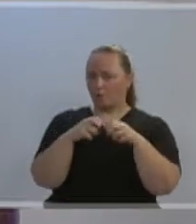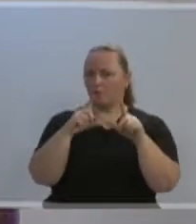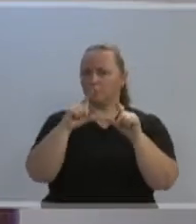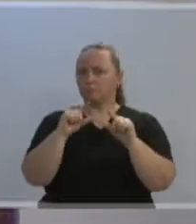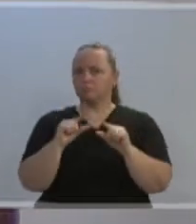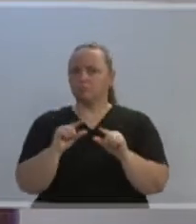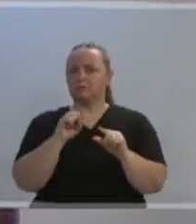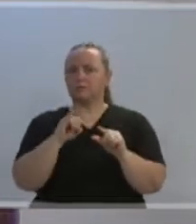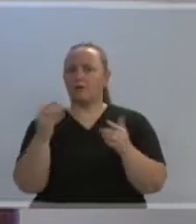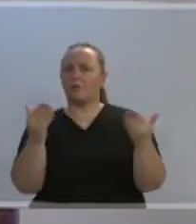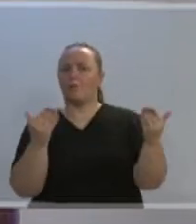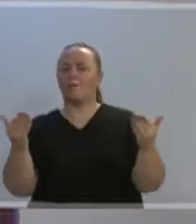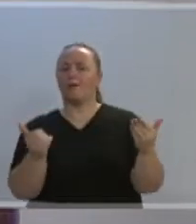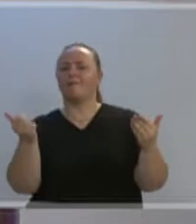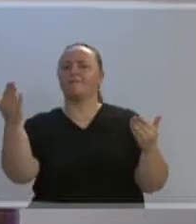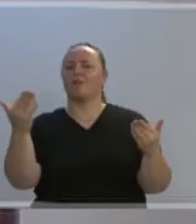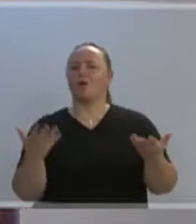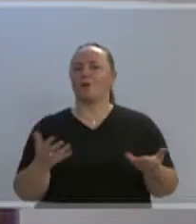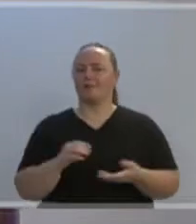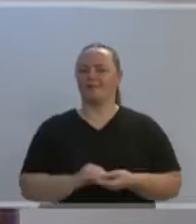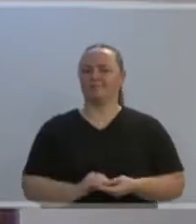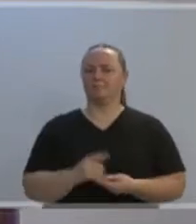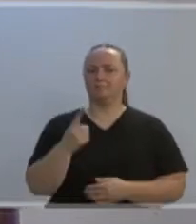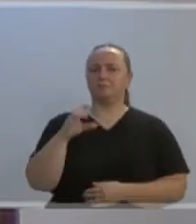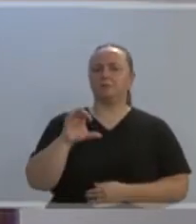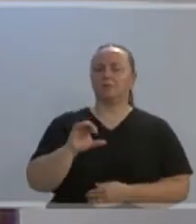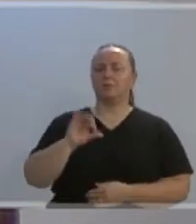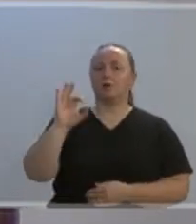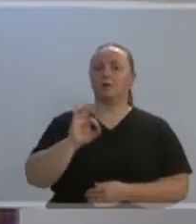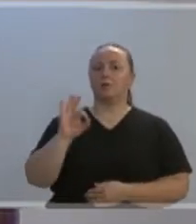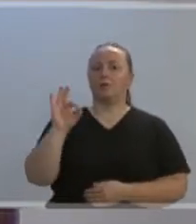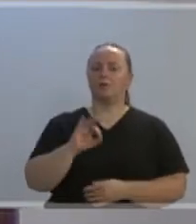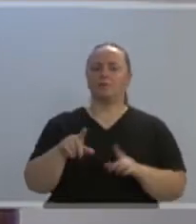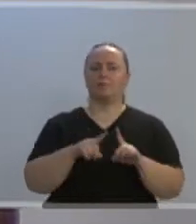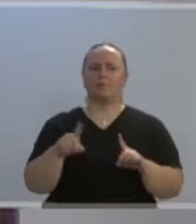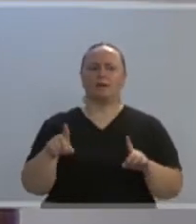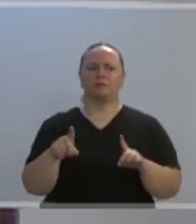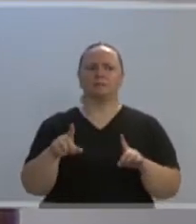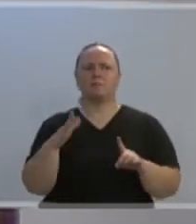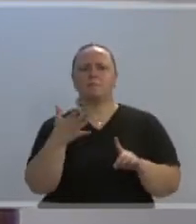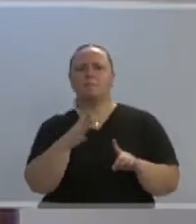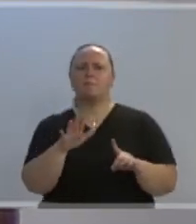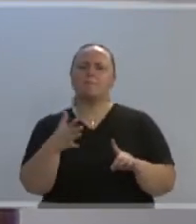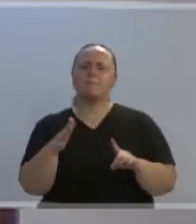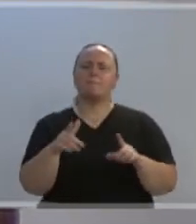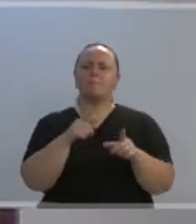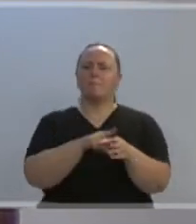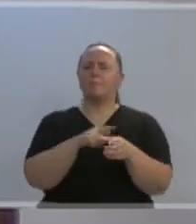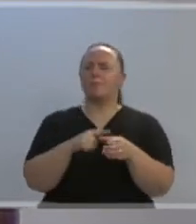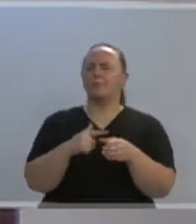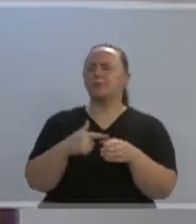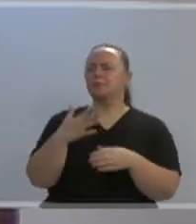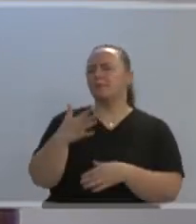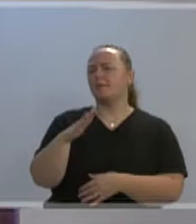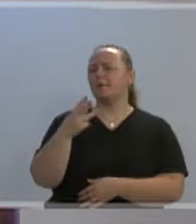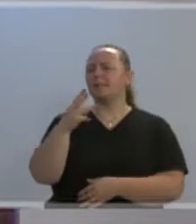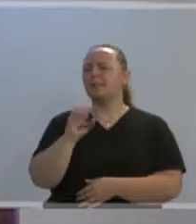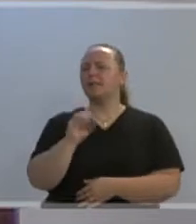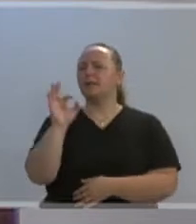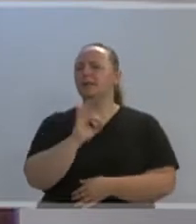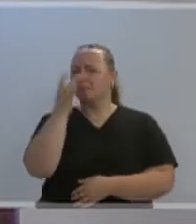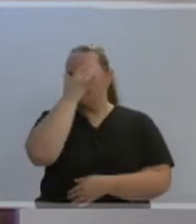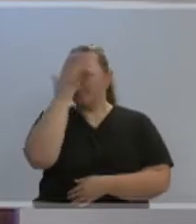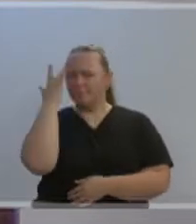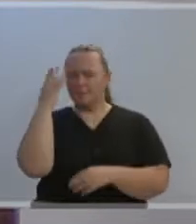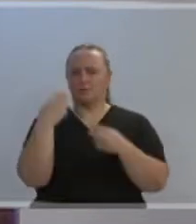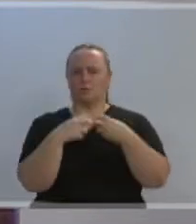no comparativo com outros municípios. A gente chega aí a 19%, enquanto uma média de um município da nossa dimensão seria na casa de 30%. Nós